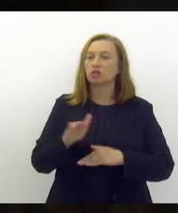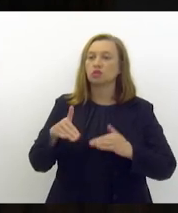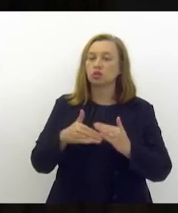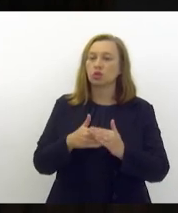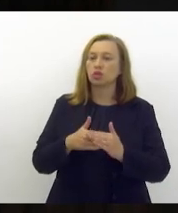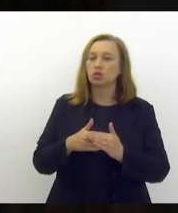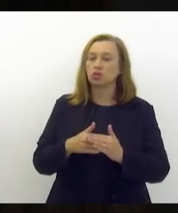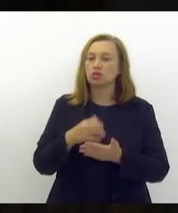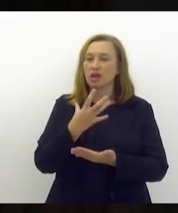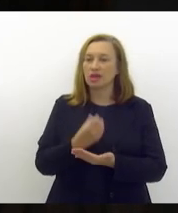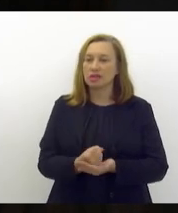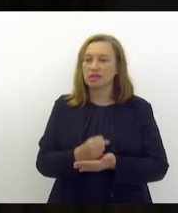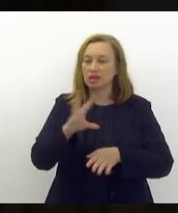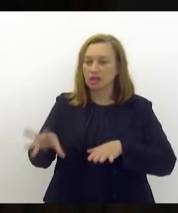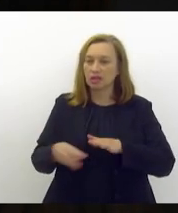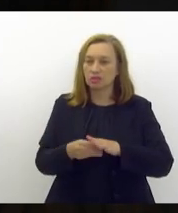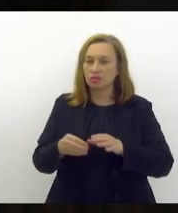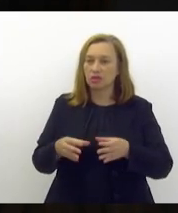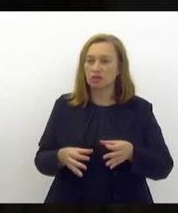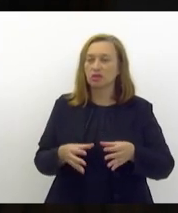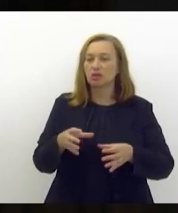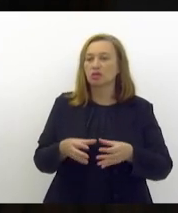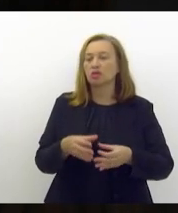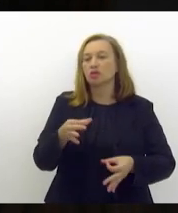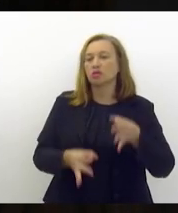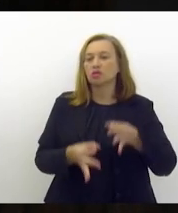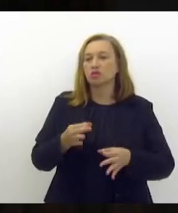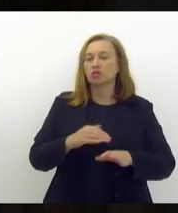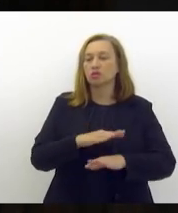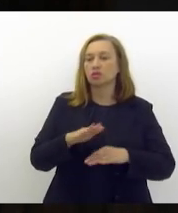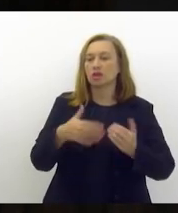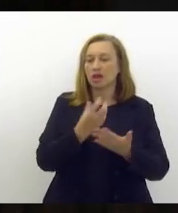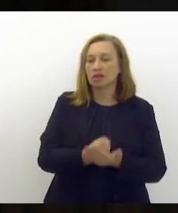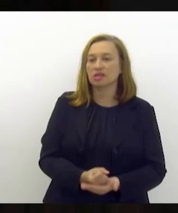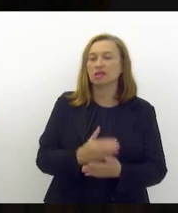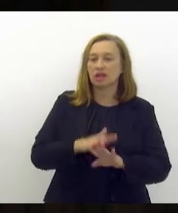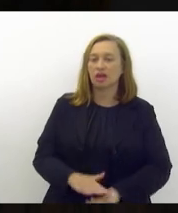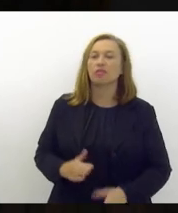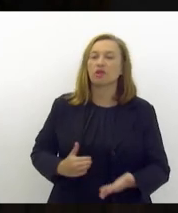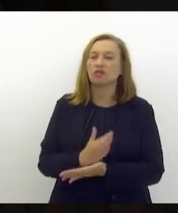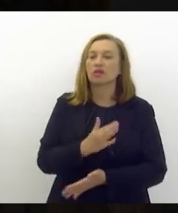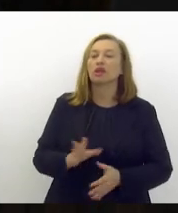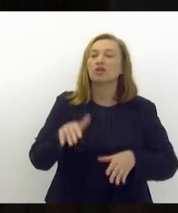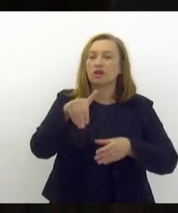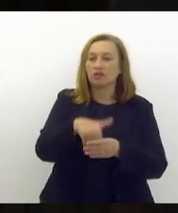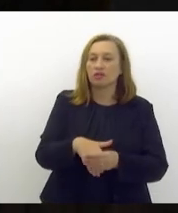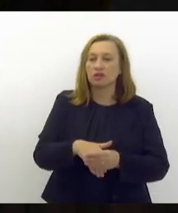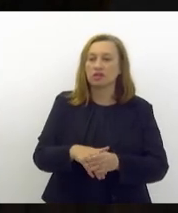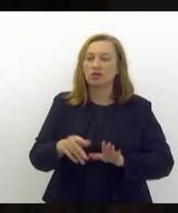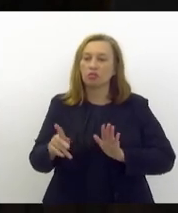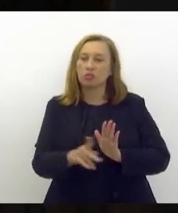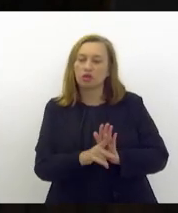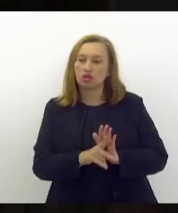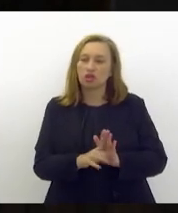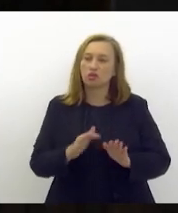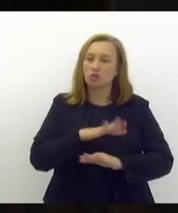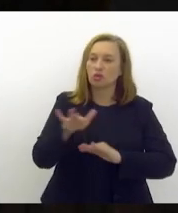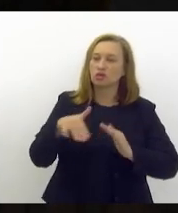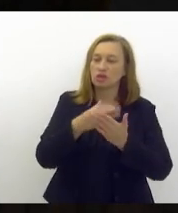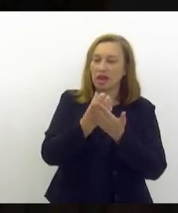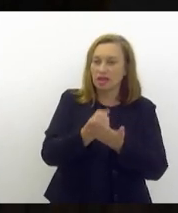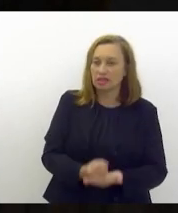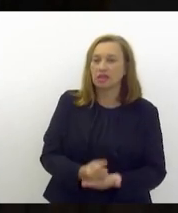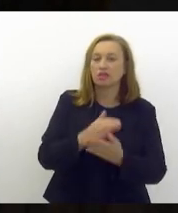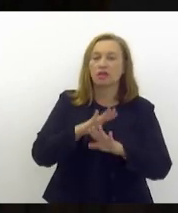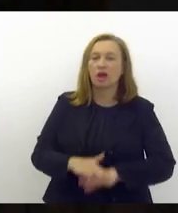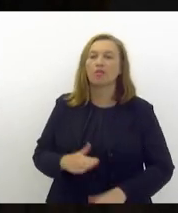votação, as emendas da Comissão de Constituição e Justiça. Os senhores que aprovam, permaneçam como estão. Aprovado. Em votação, o projeto assim emendado. Os senhores que aprovam, permaneçam